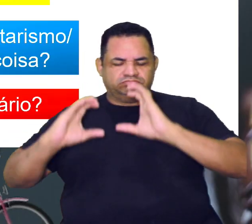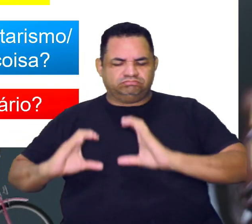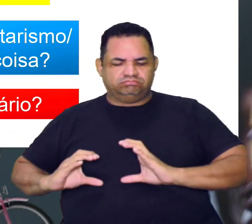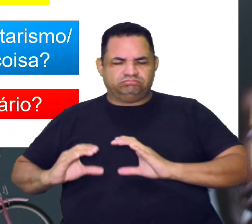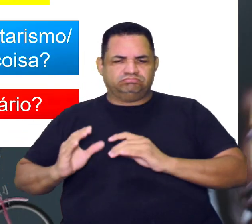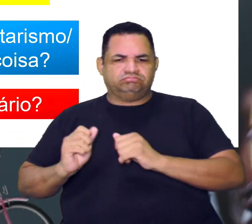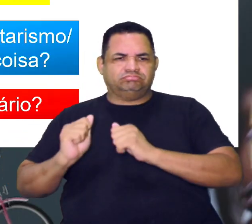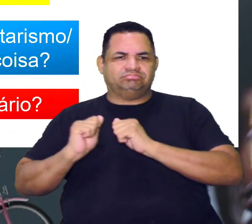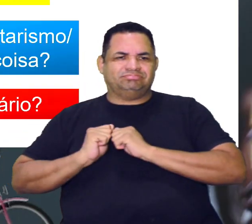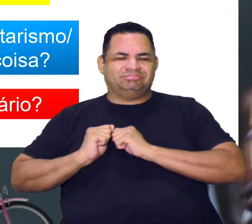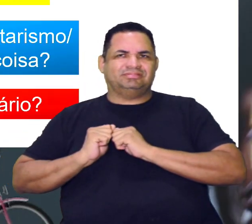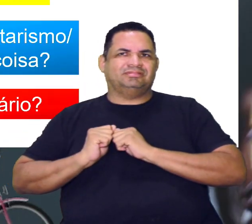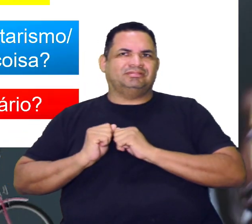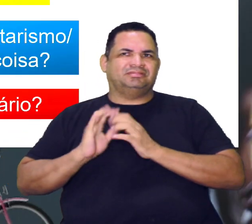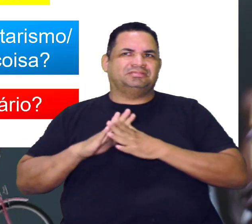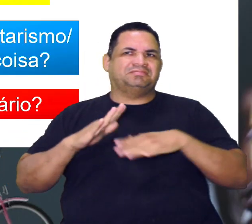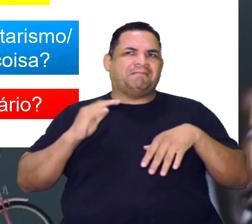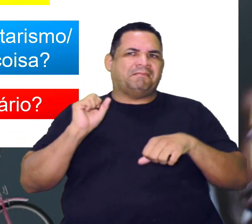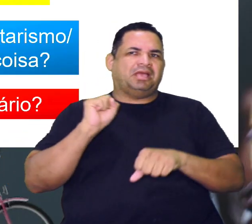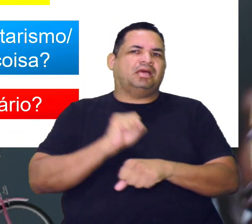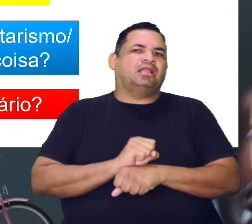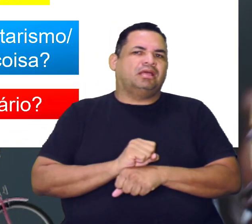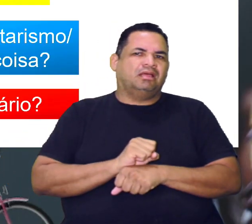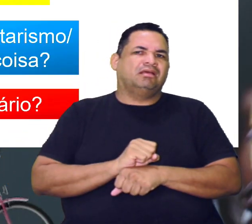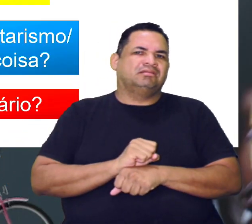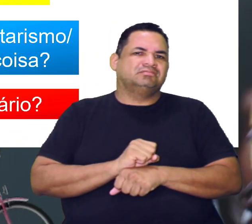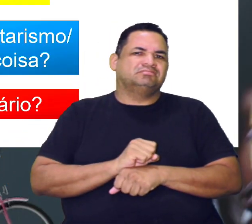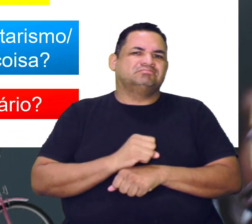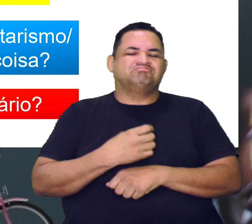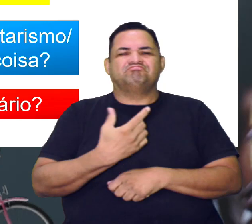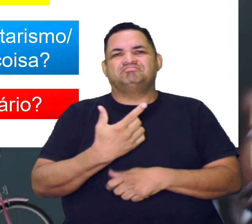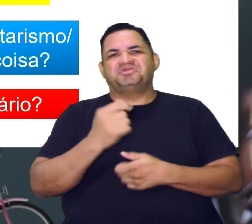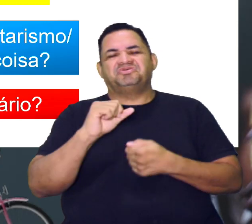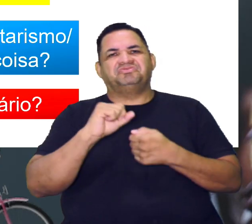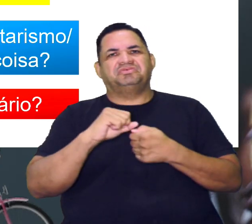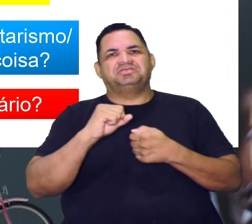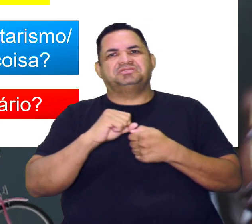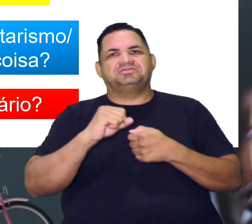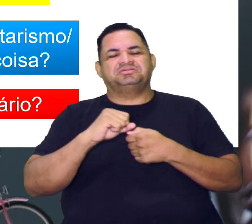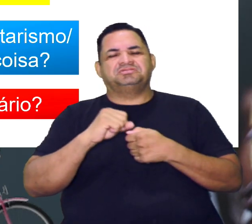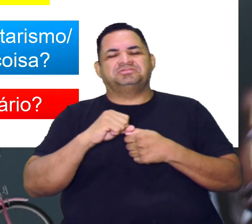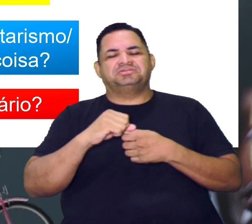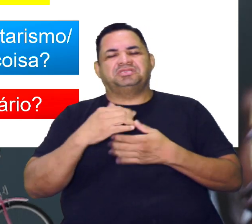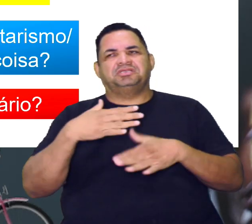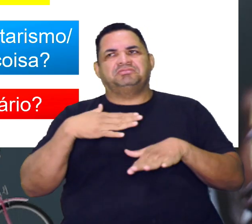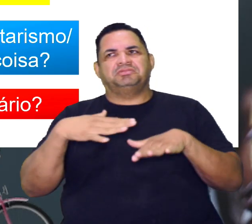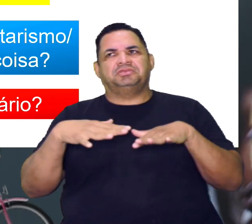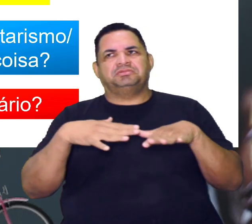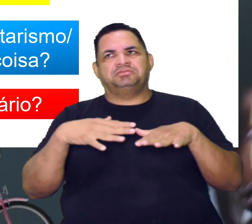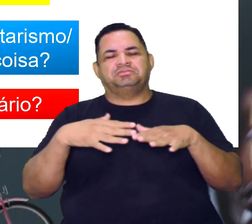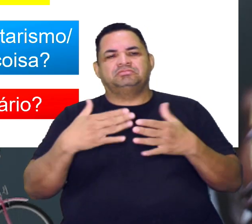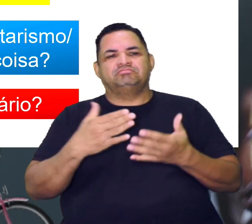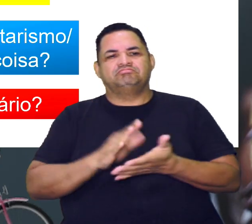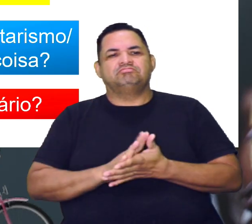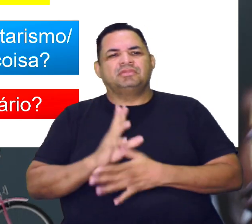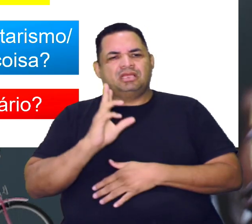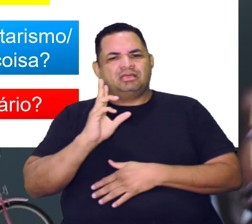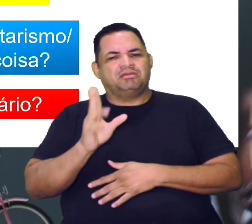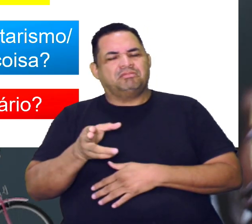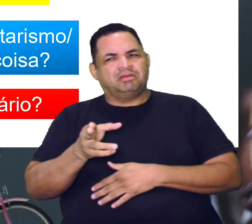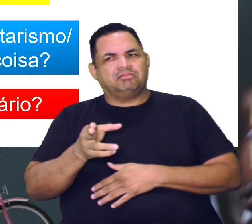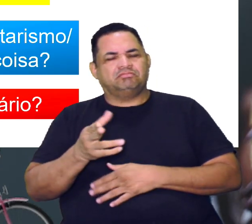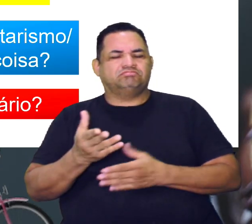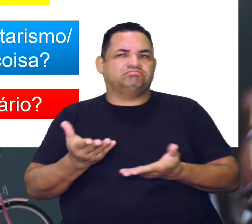essa inatividade física, olha essa outra expressão aí que está ligada, são a mesma coisa? Você acha que sim, acha